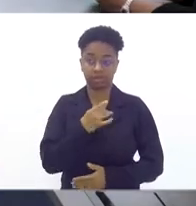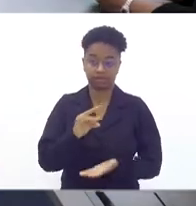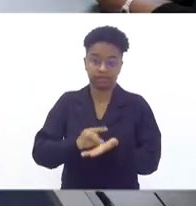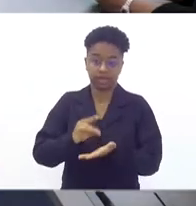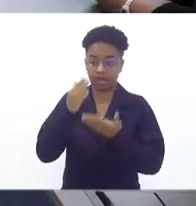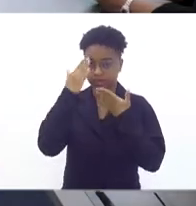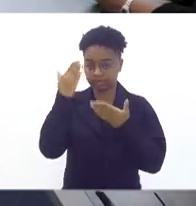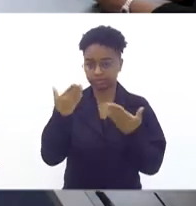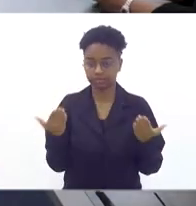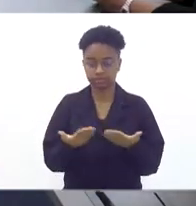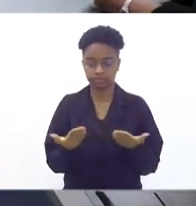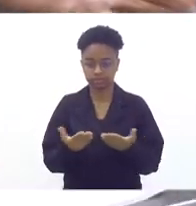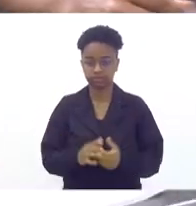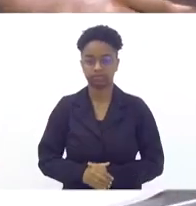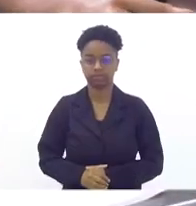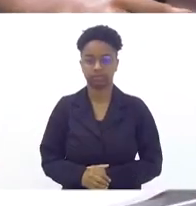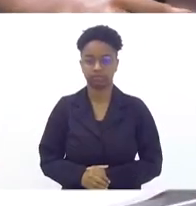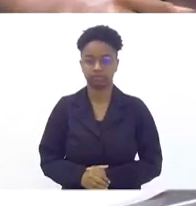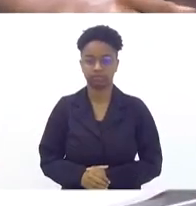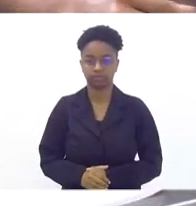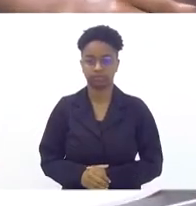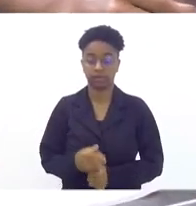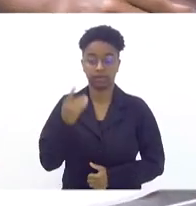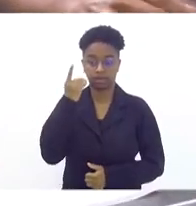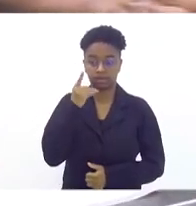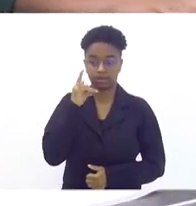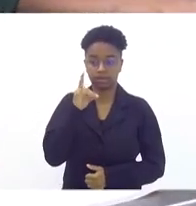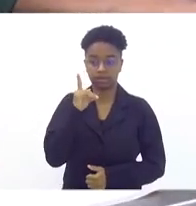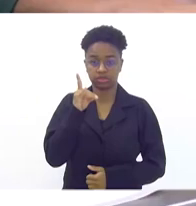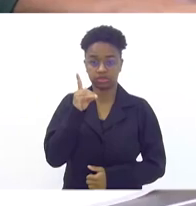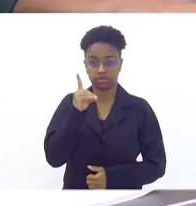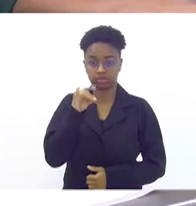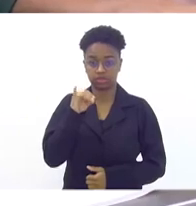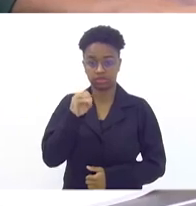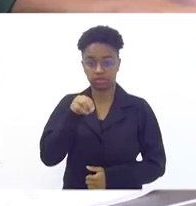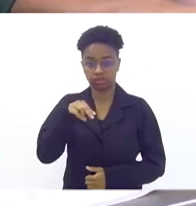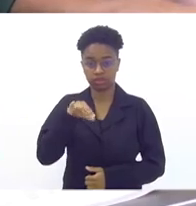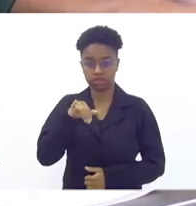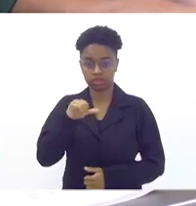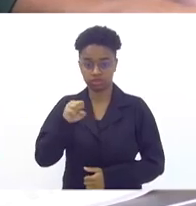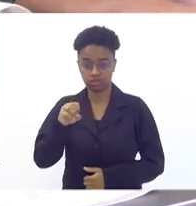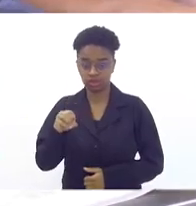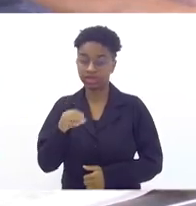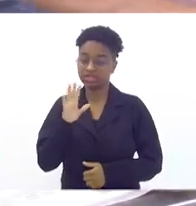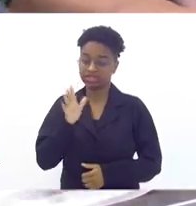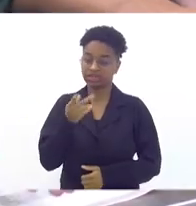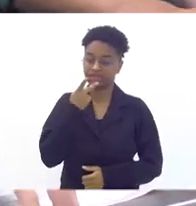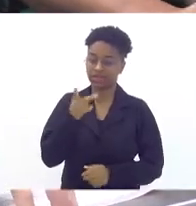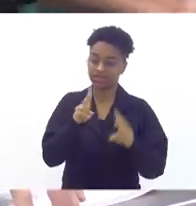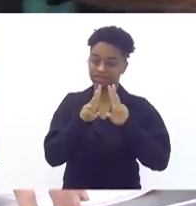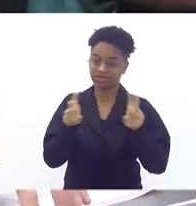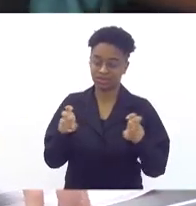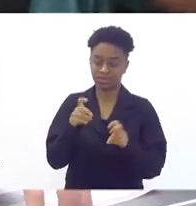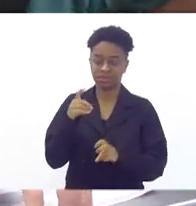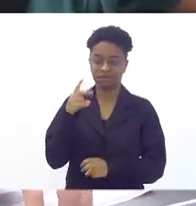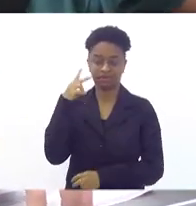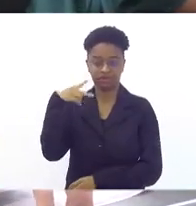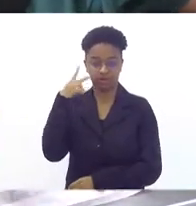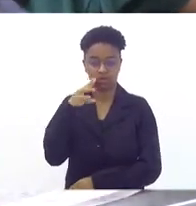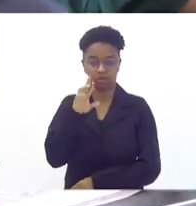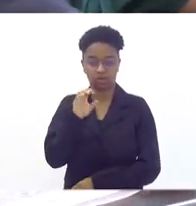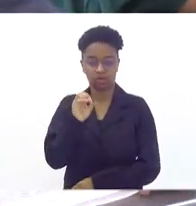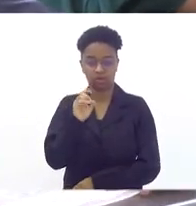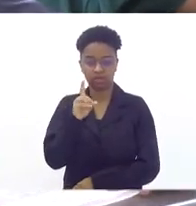nesse momento então Deputado o deputado Dionísio Lins já fez todas as honras ao Vereador Rogério Amorim que